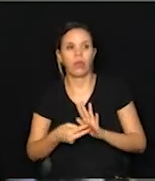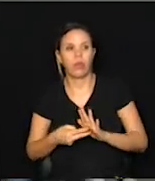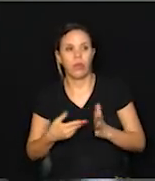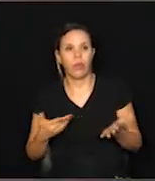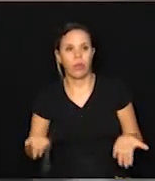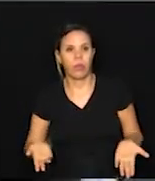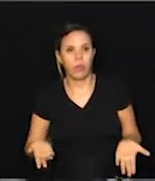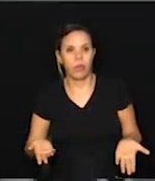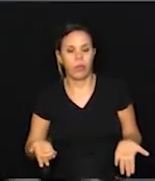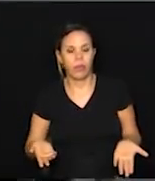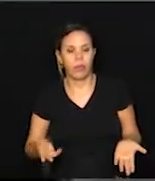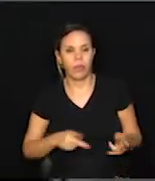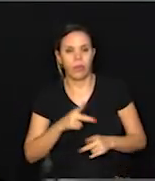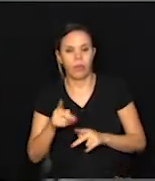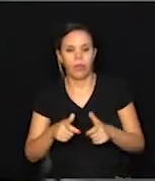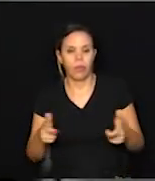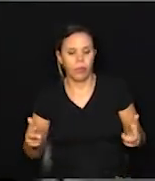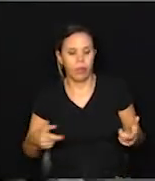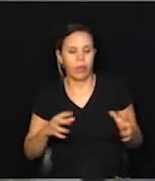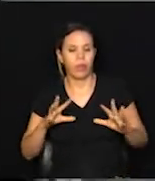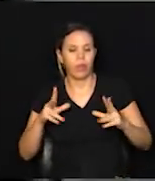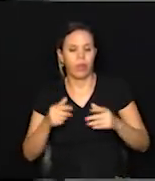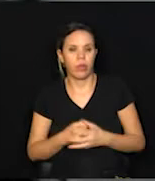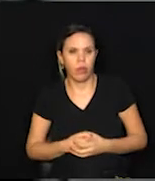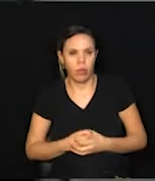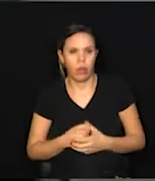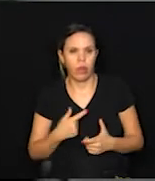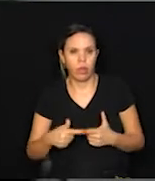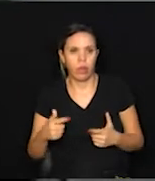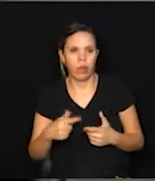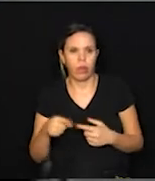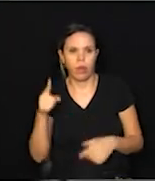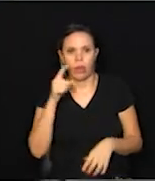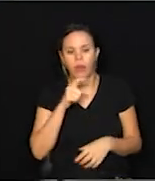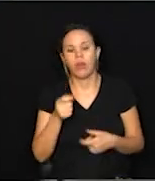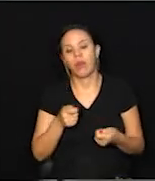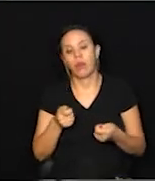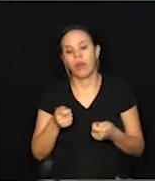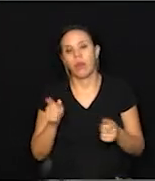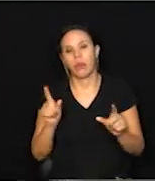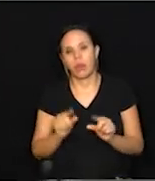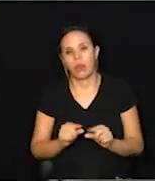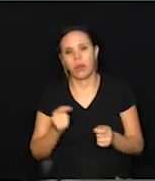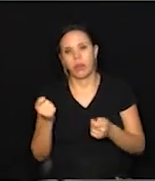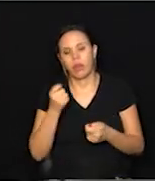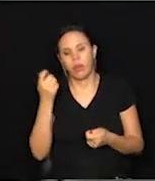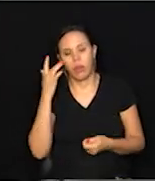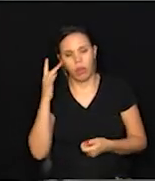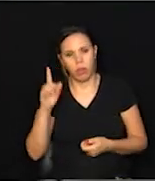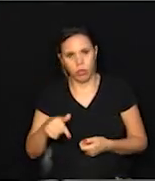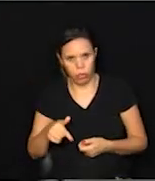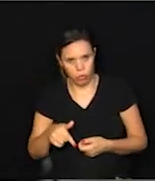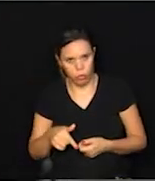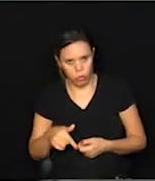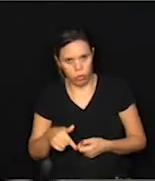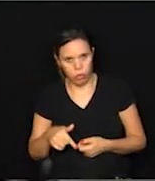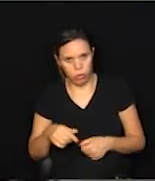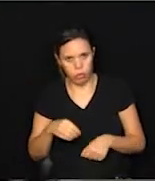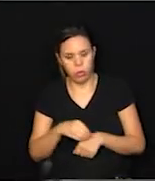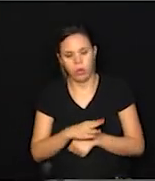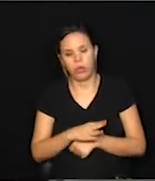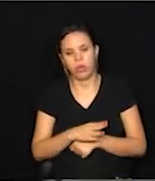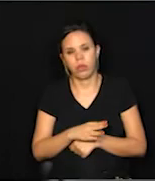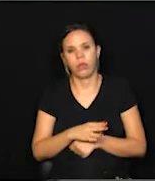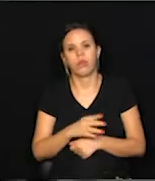seguinte, para a população como um todo, a situação tá controlada e é menos grave. E eu acho que isso leva a